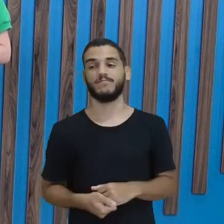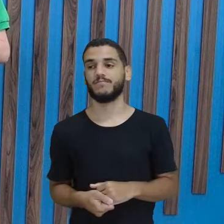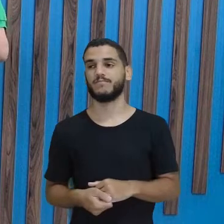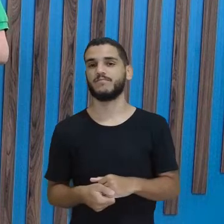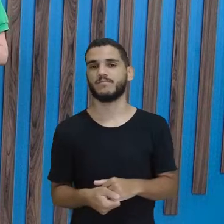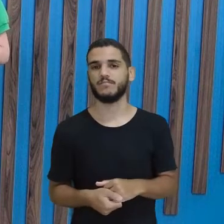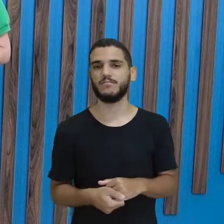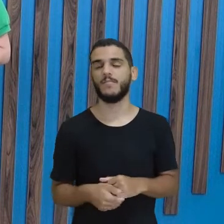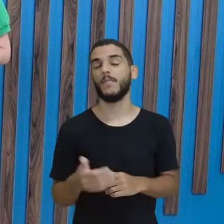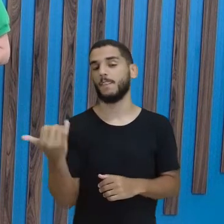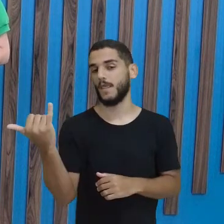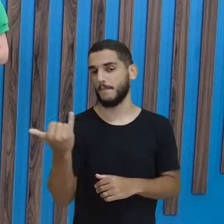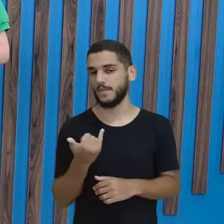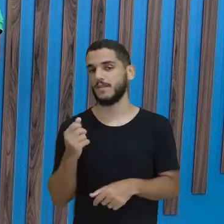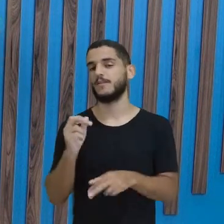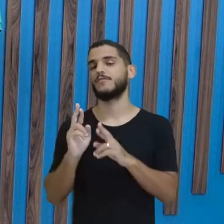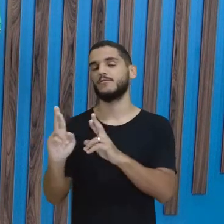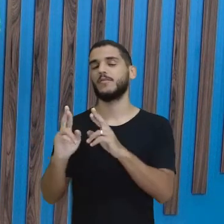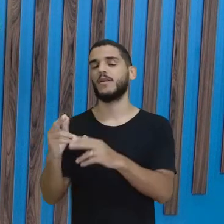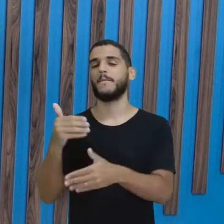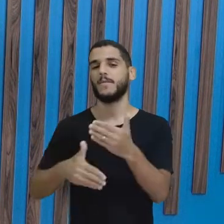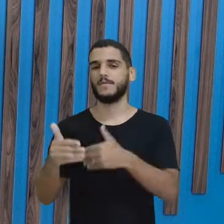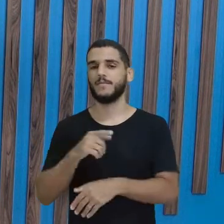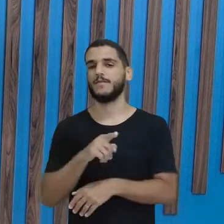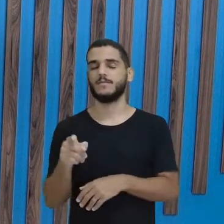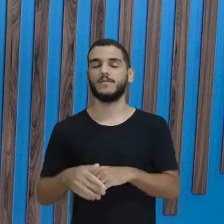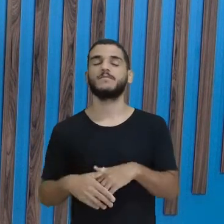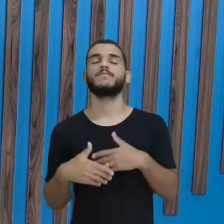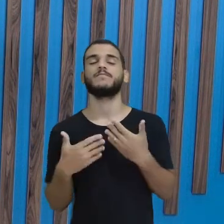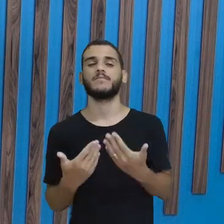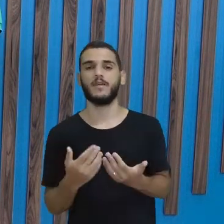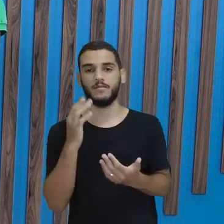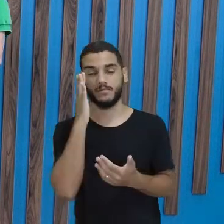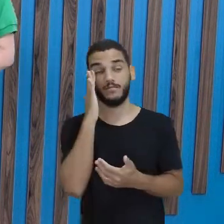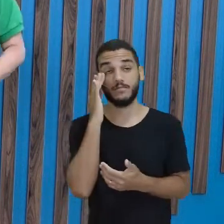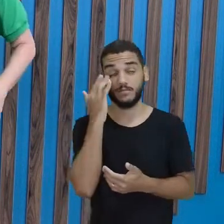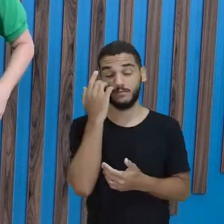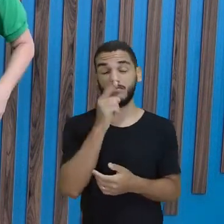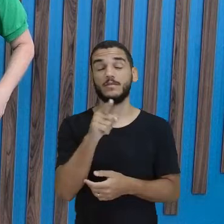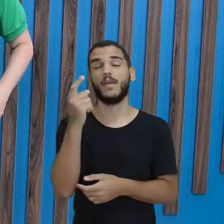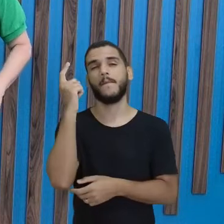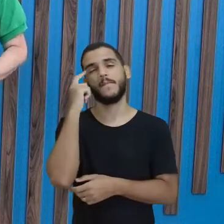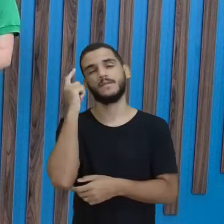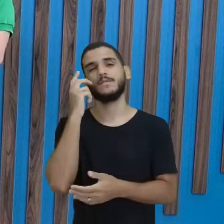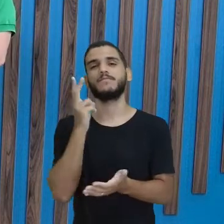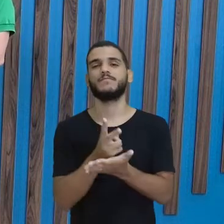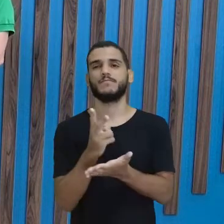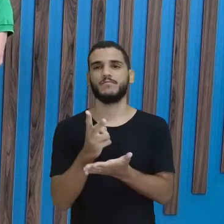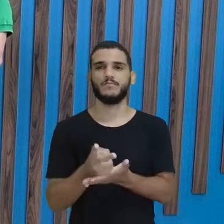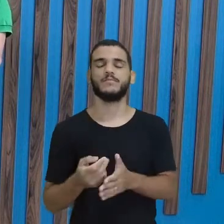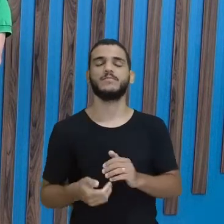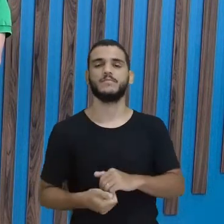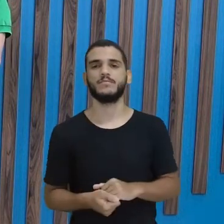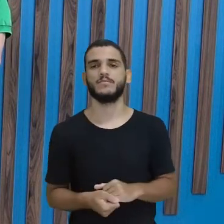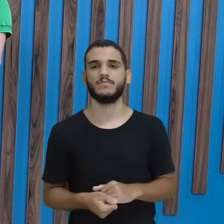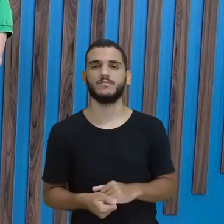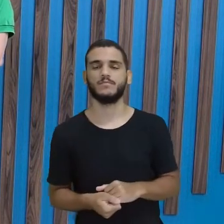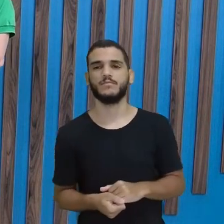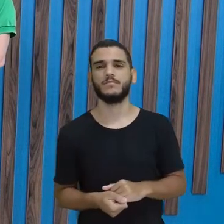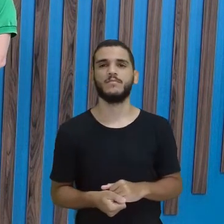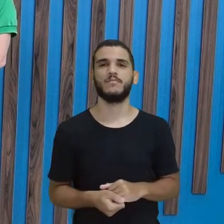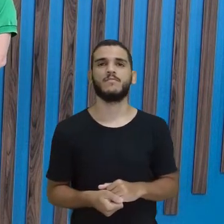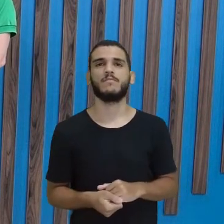estou aguardando a participação de vocês, tá bom? Enquanto vocês vão pensando, a gente vai seguindo aqui. Vamos ver o próximo.